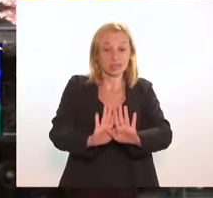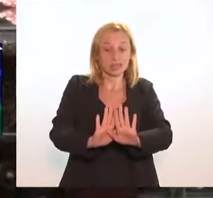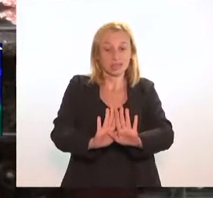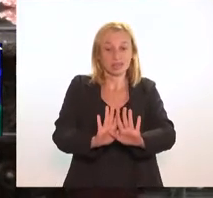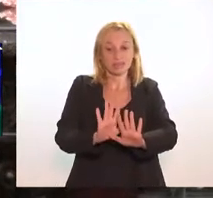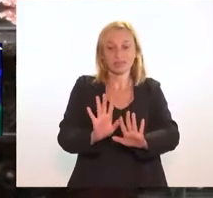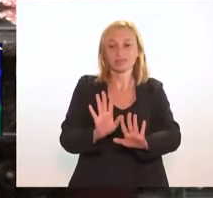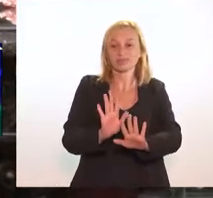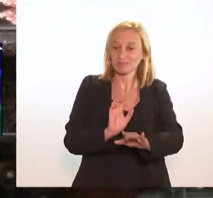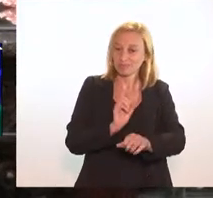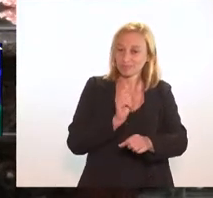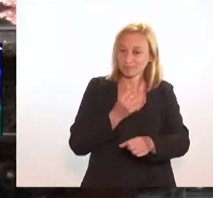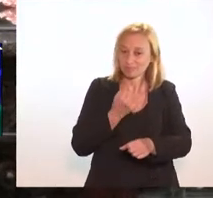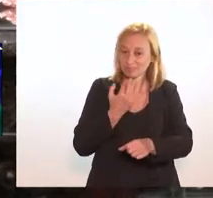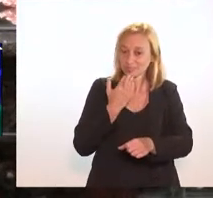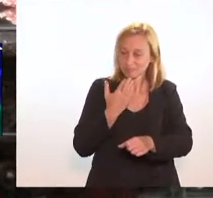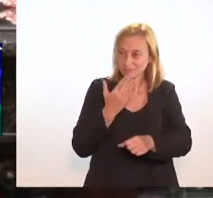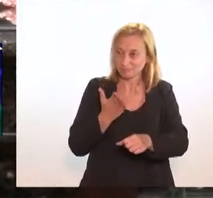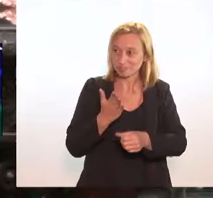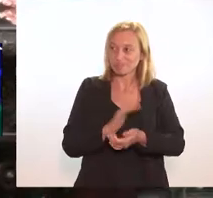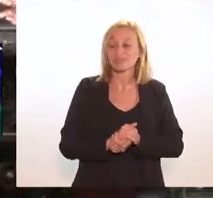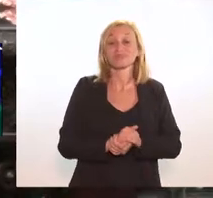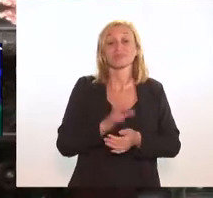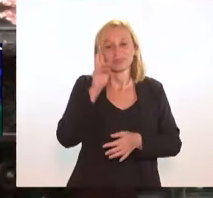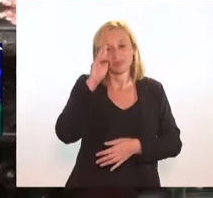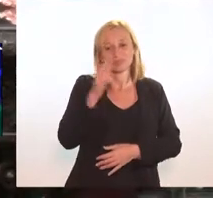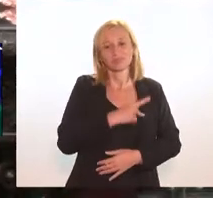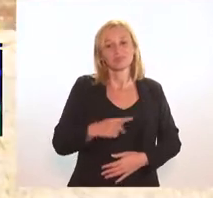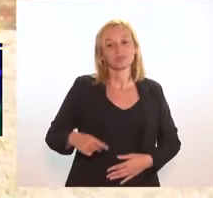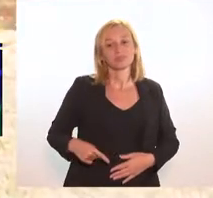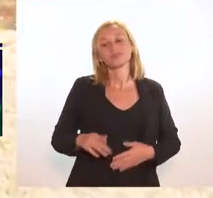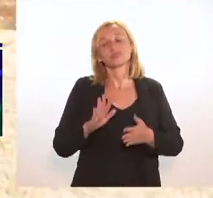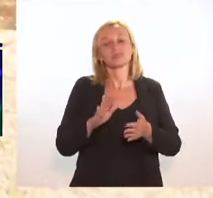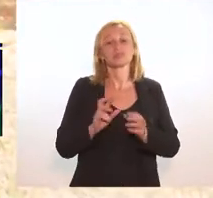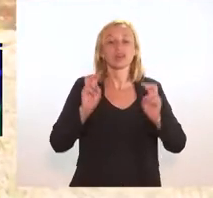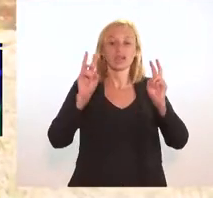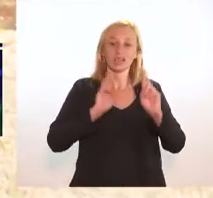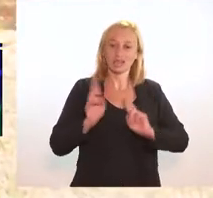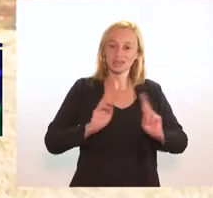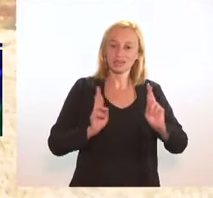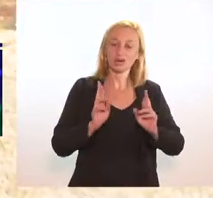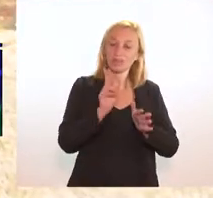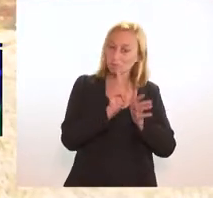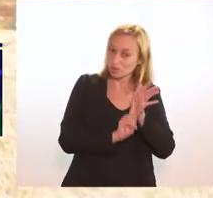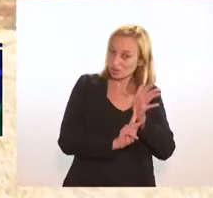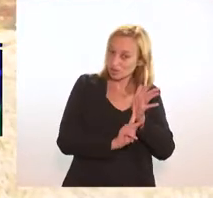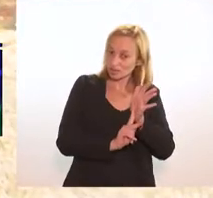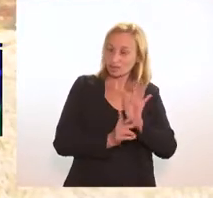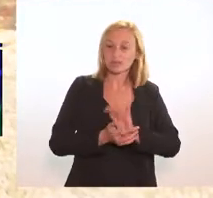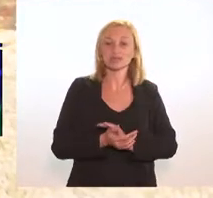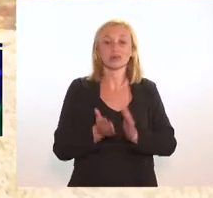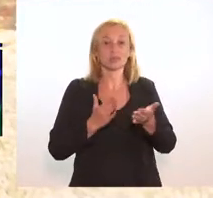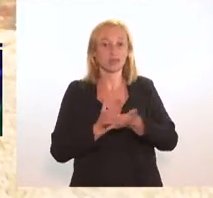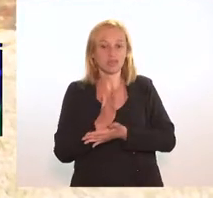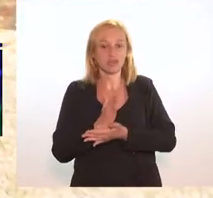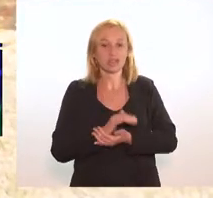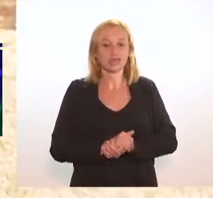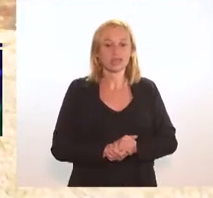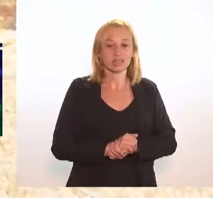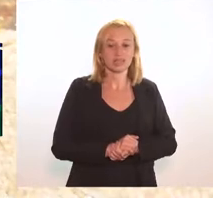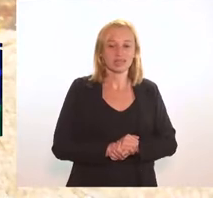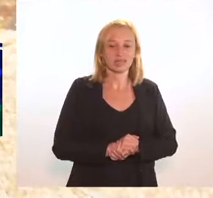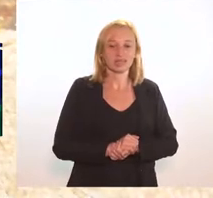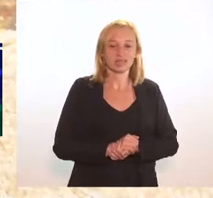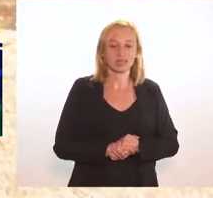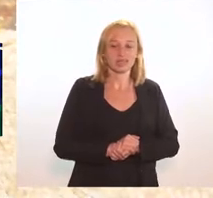palavra, tá? Pela Por ordem. Favor. Senhor presidente, em relação ao projeto ora aprovado, que é